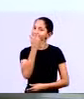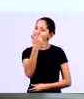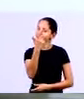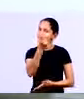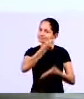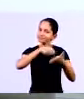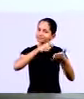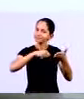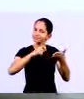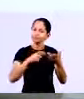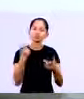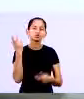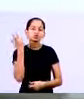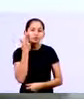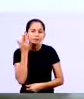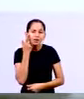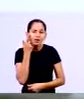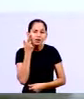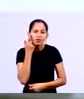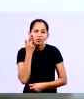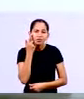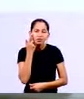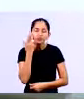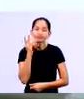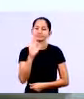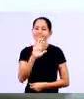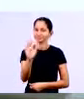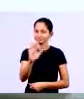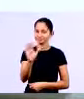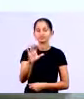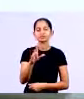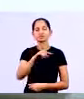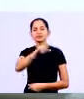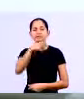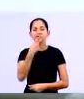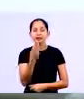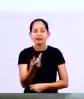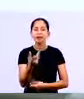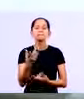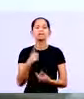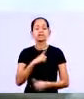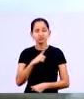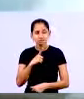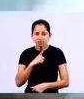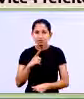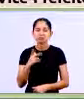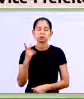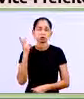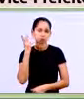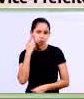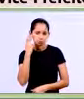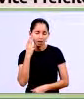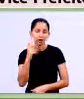língua portuguesa, não é comum essas duas vogais juntas. Aí vocês dizem, professora, mas é sim.